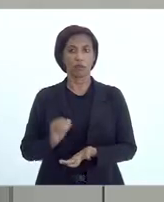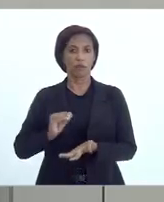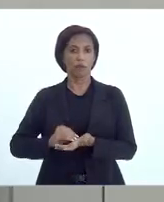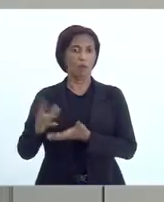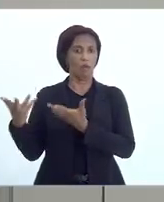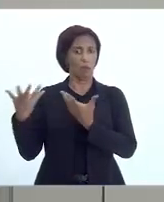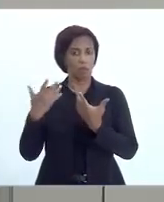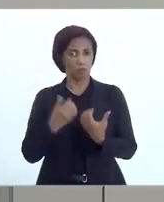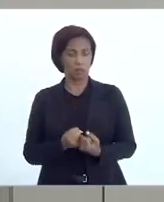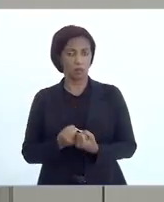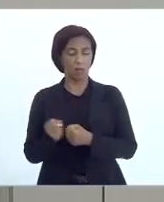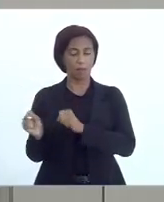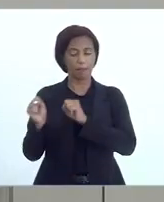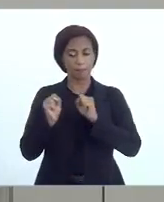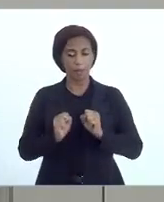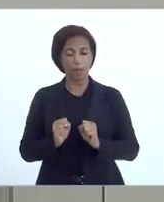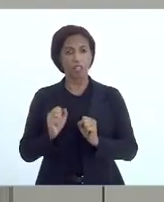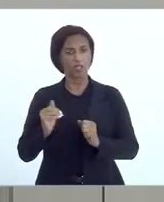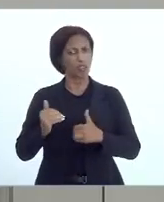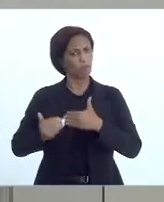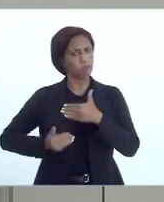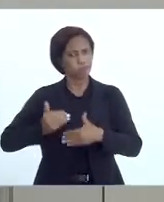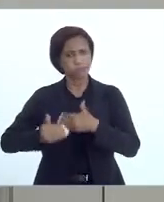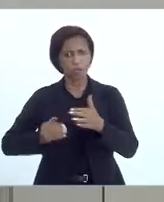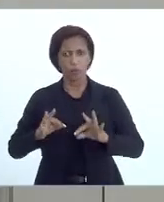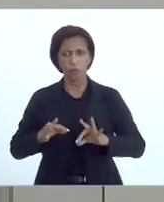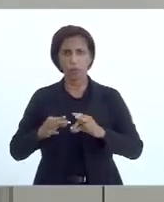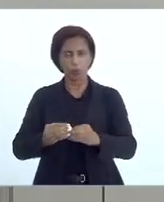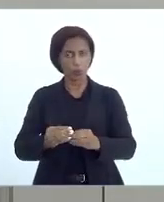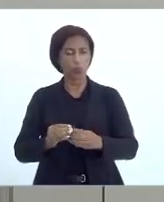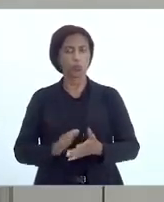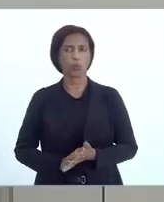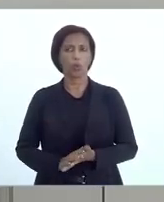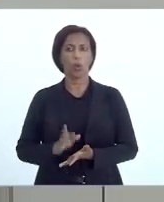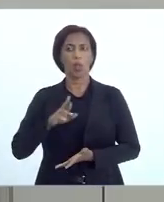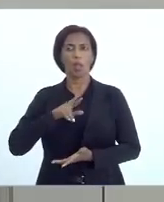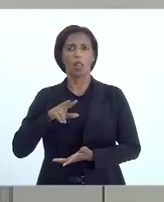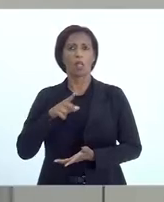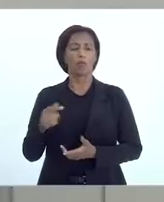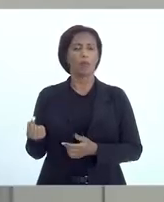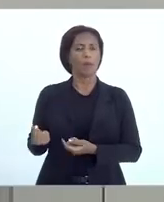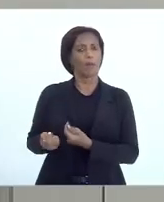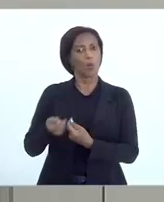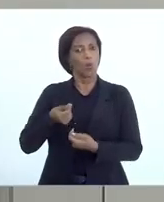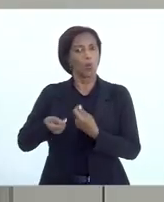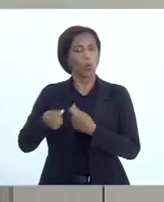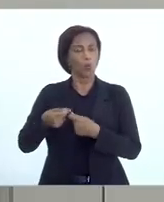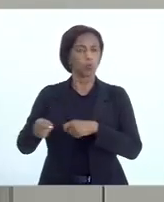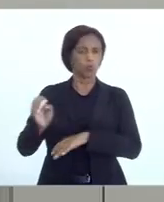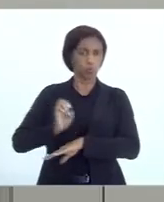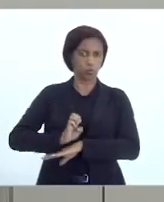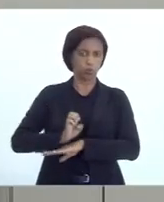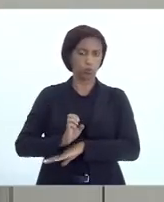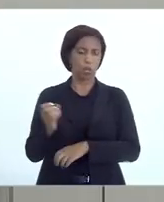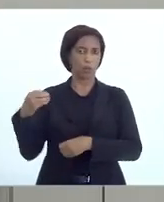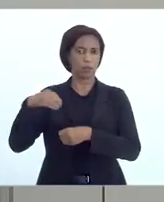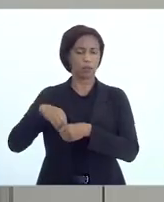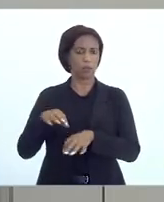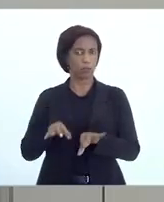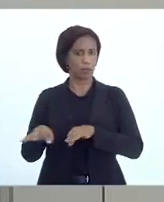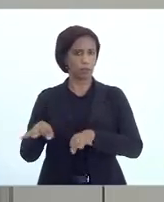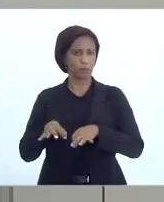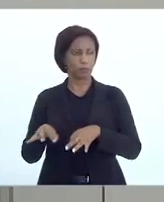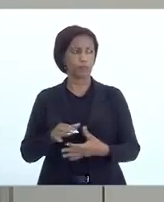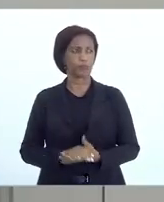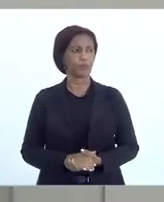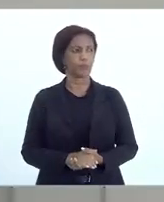posse do cargo no qual já passaram todos de todas as etapas não não não gera mais custo para o estado porque tava dentro do